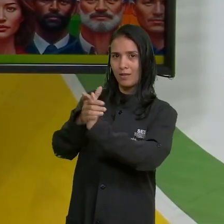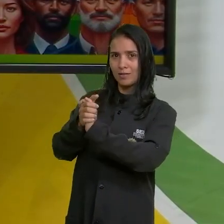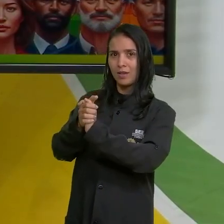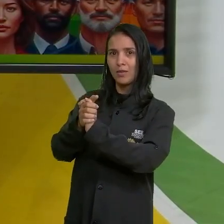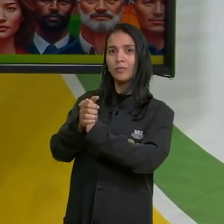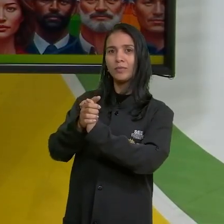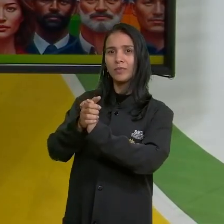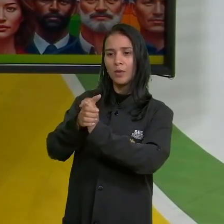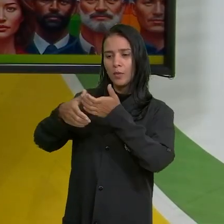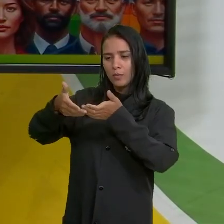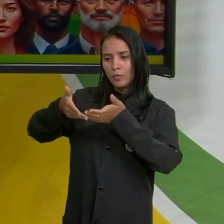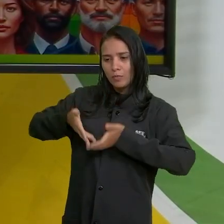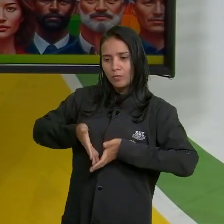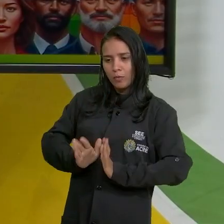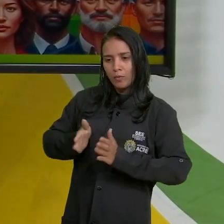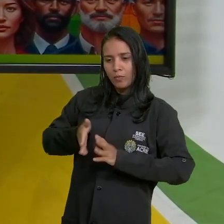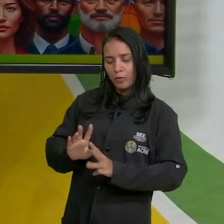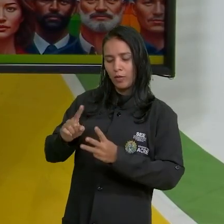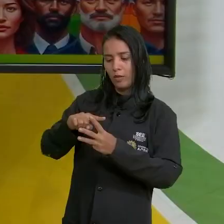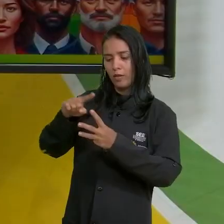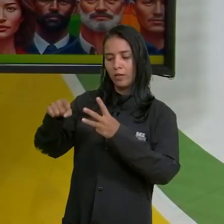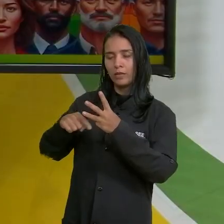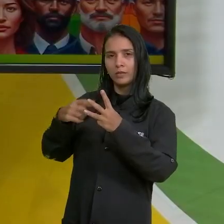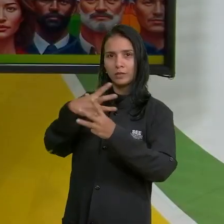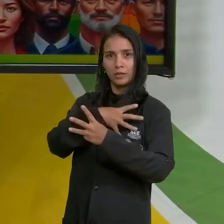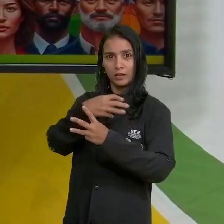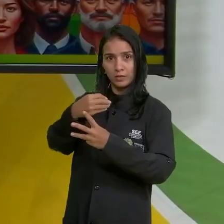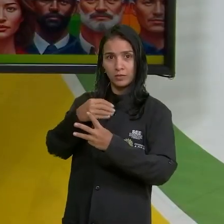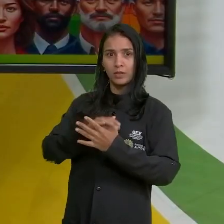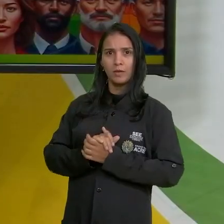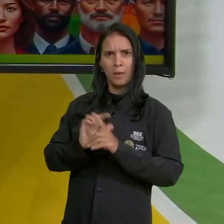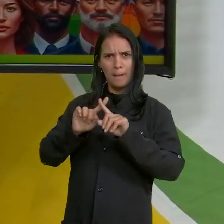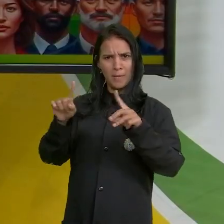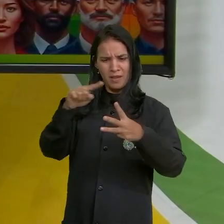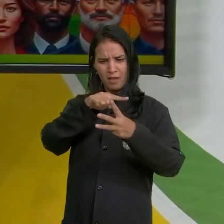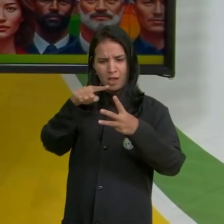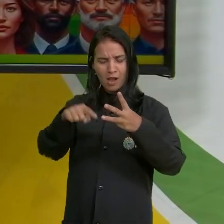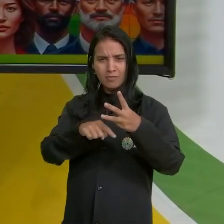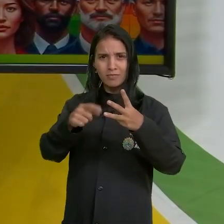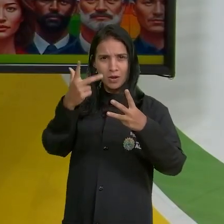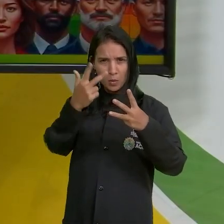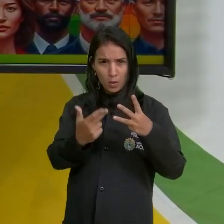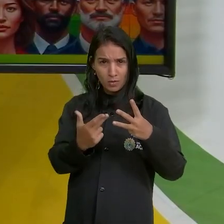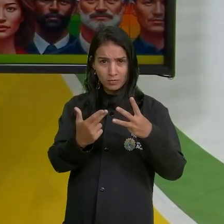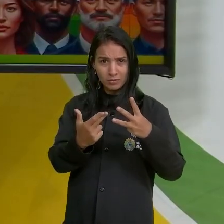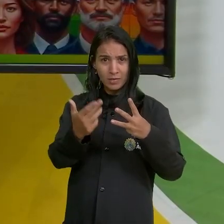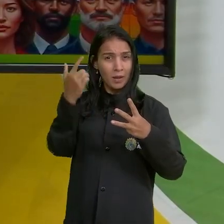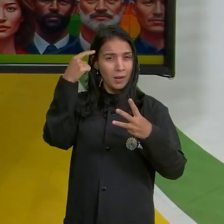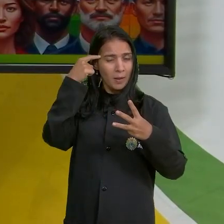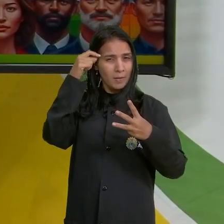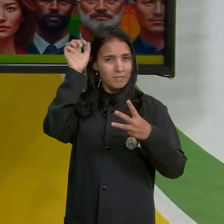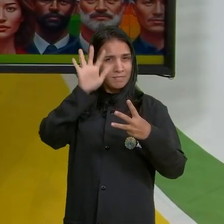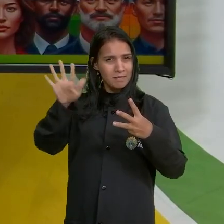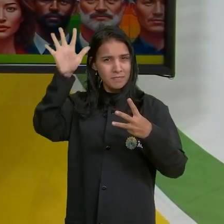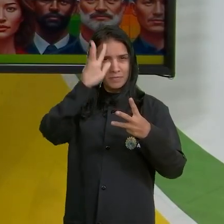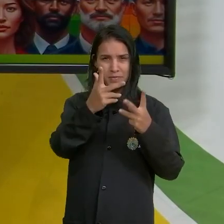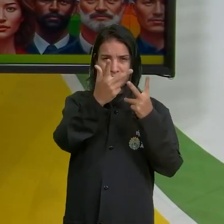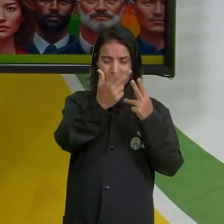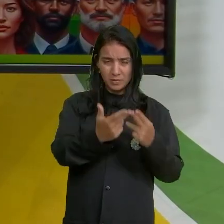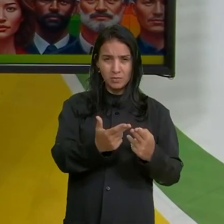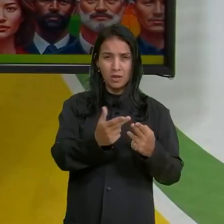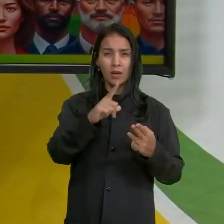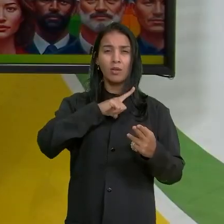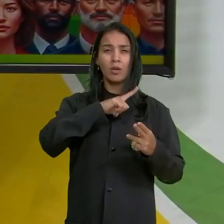Esses 3 filhos são iguais? Esses 3 filhos, eles pensam iguais? Esses 3 filhos, eles